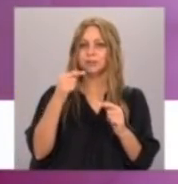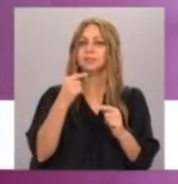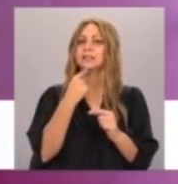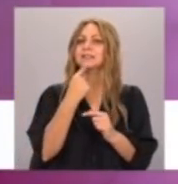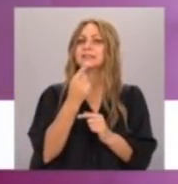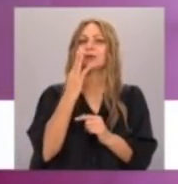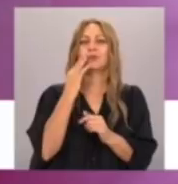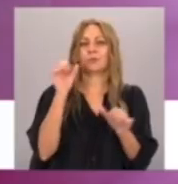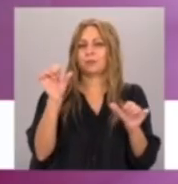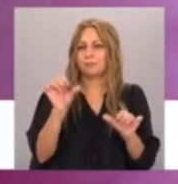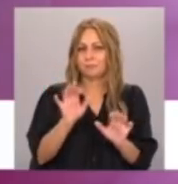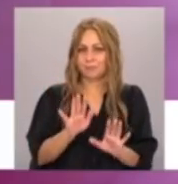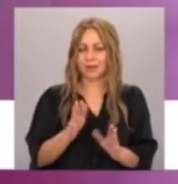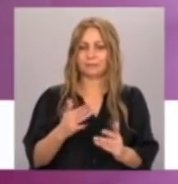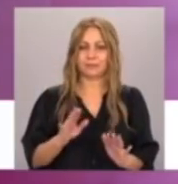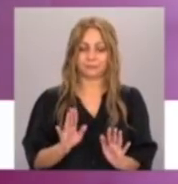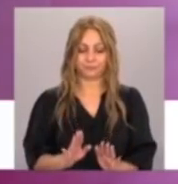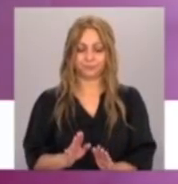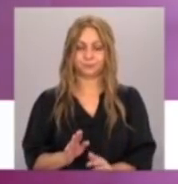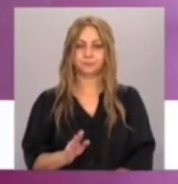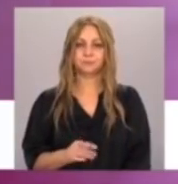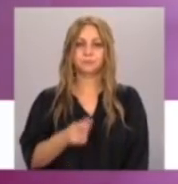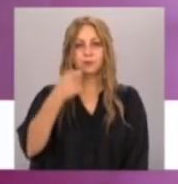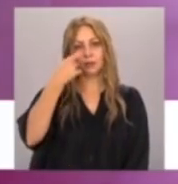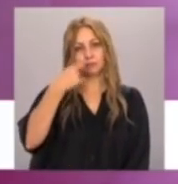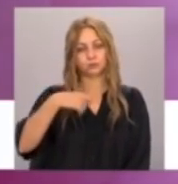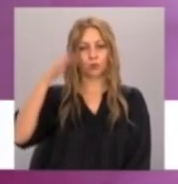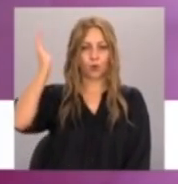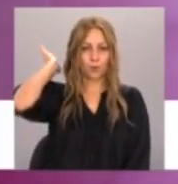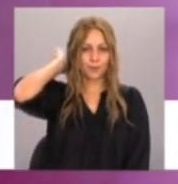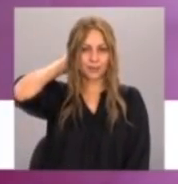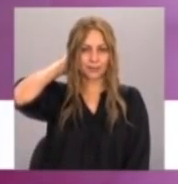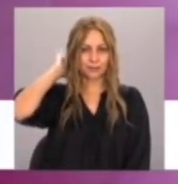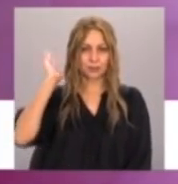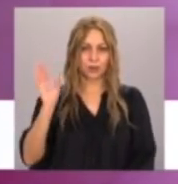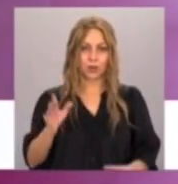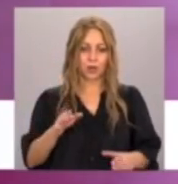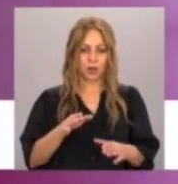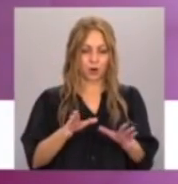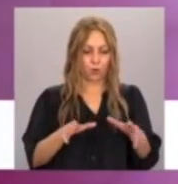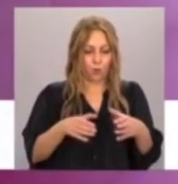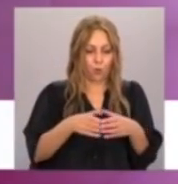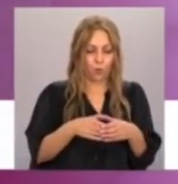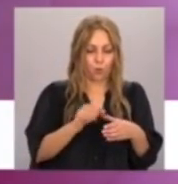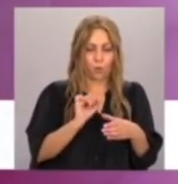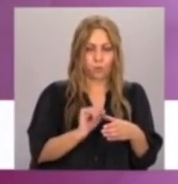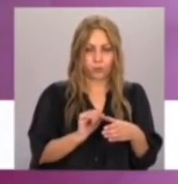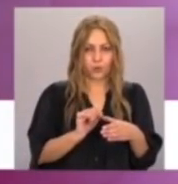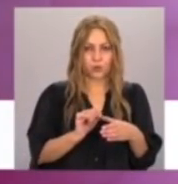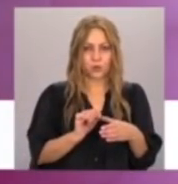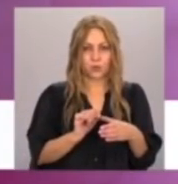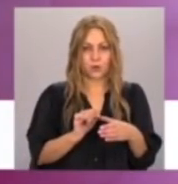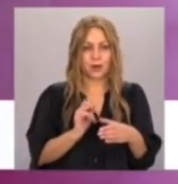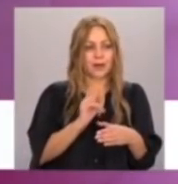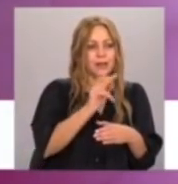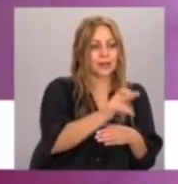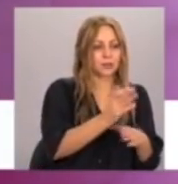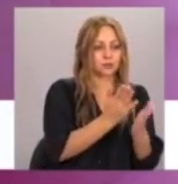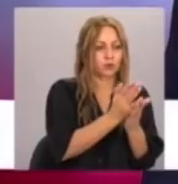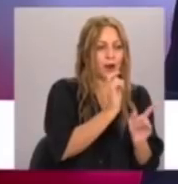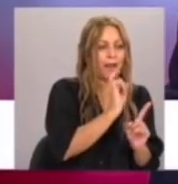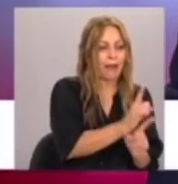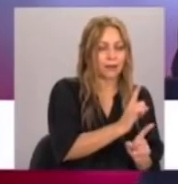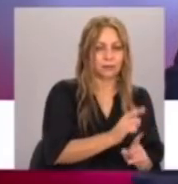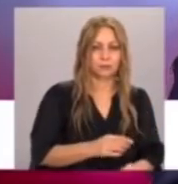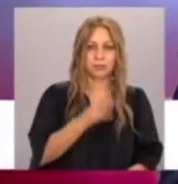devia ser o que está a dar cabo isso é a obrigatoriedade de alguém só porque nasceu é trabalhada com outro código postal cozido a TV pode fiscal ter que ir para aquela escola